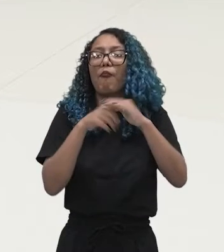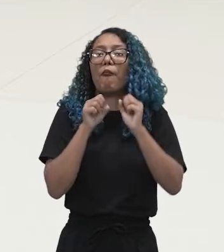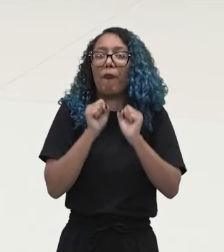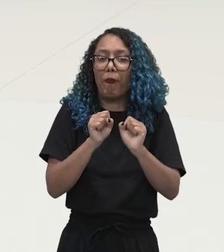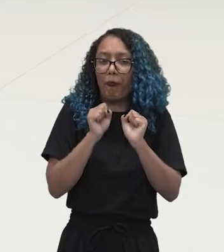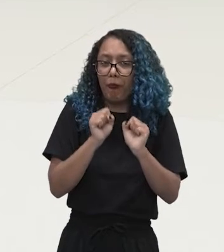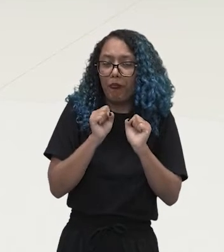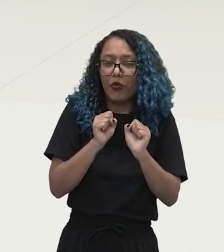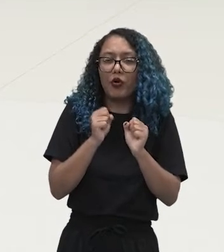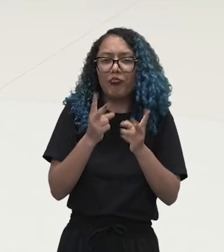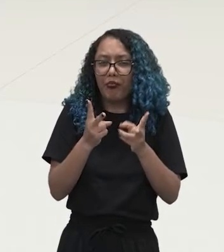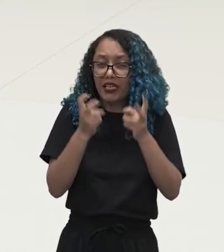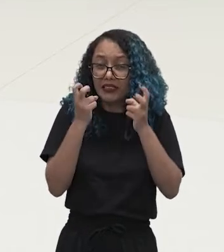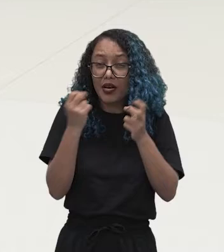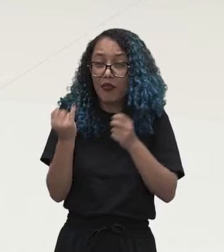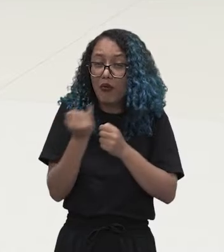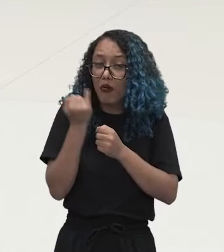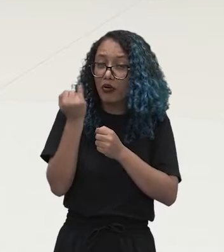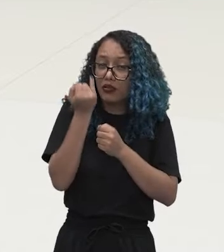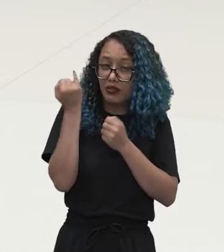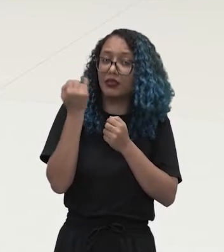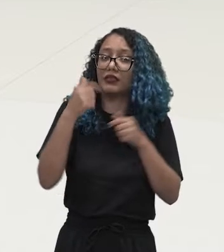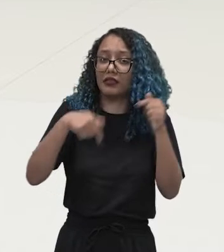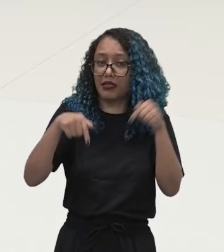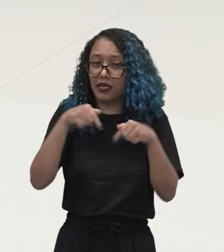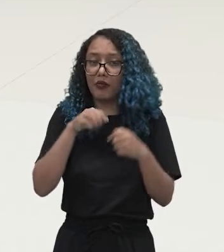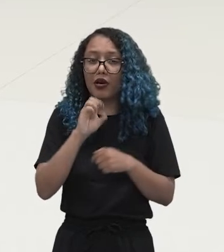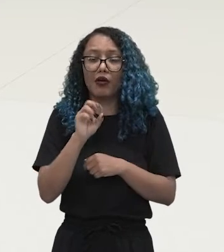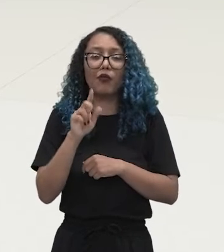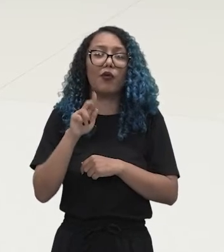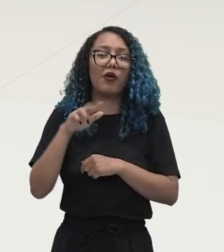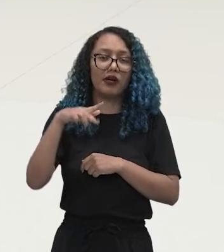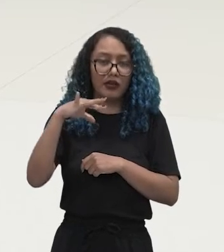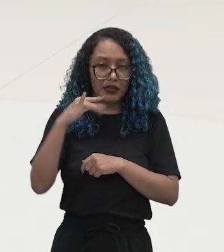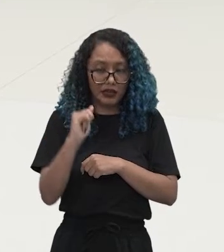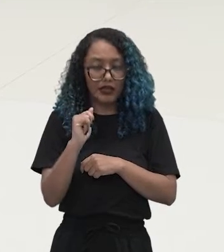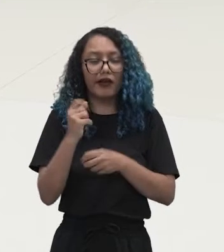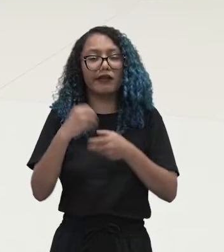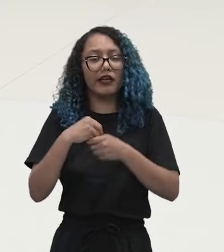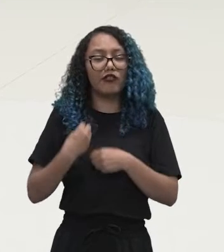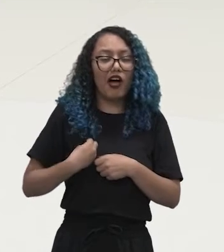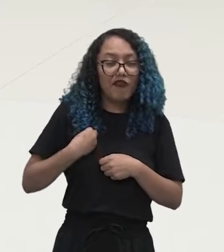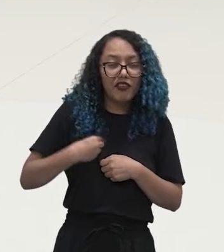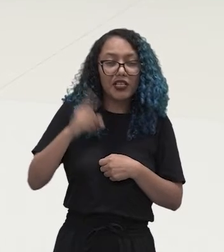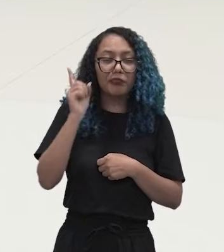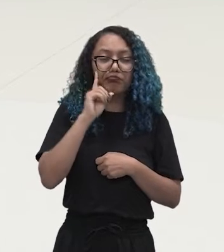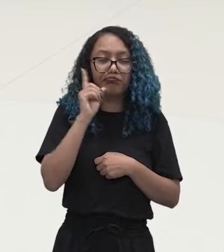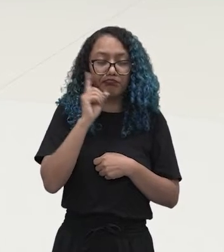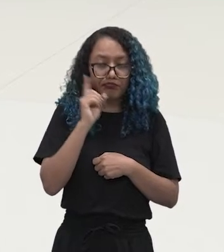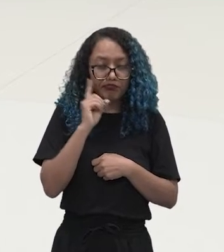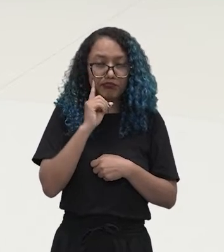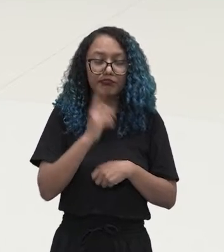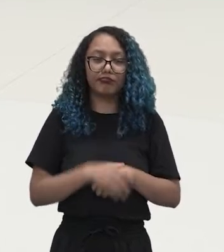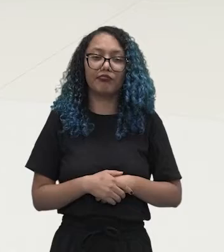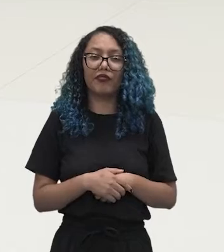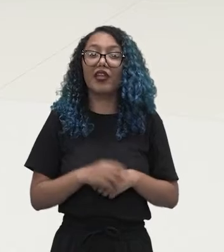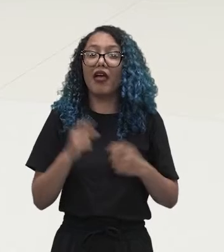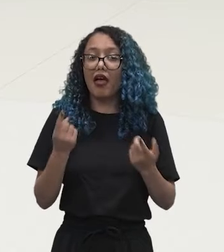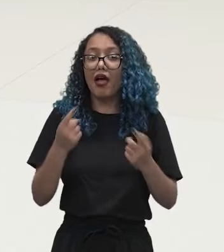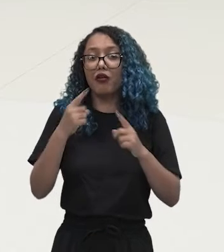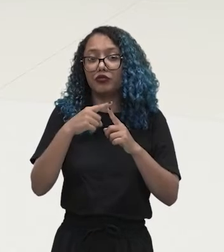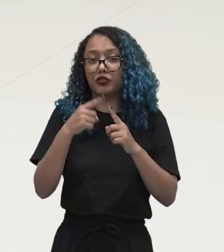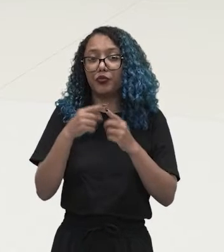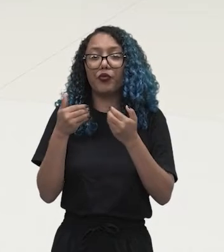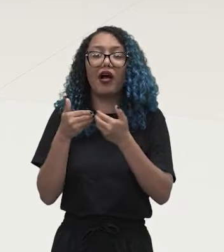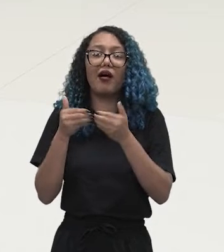da química orgânica no nosso dia a dia, né? Então, aqui essa classificação das cadeias abertas. E